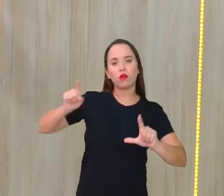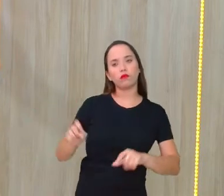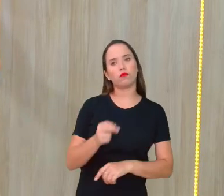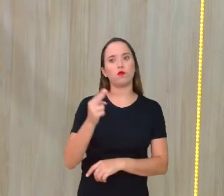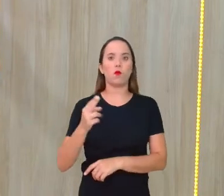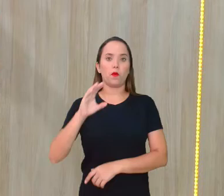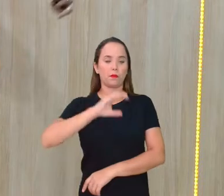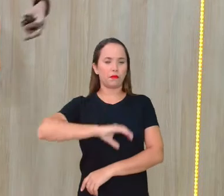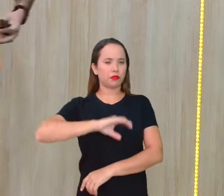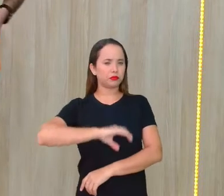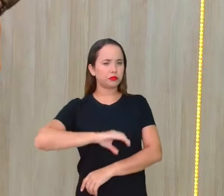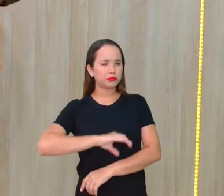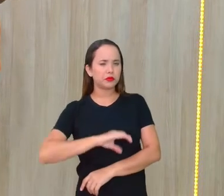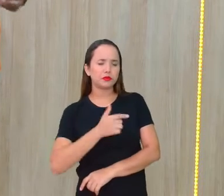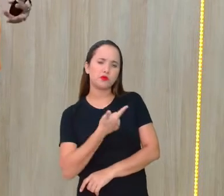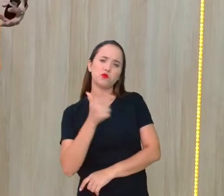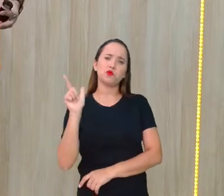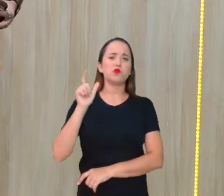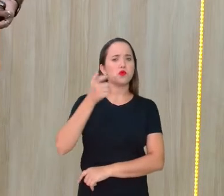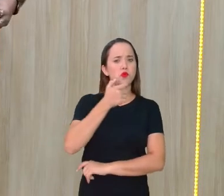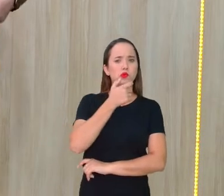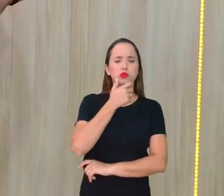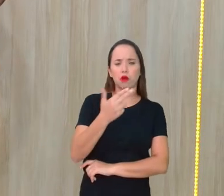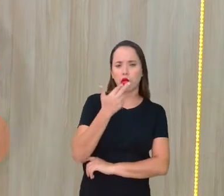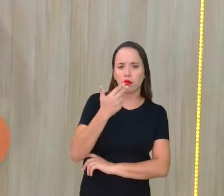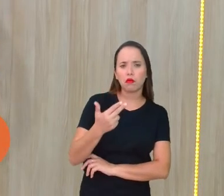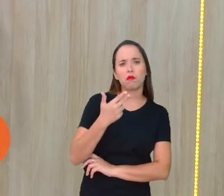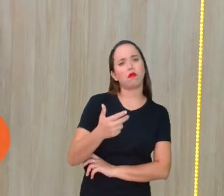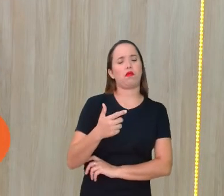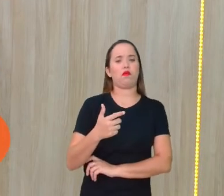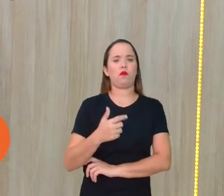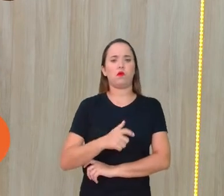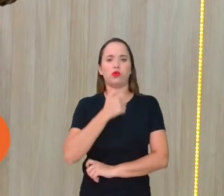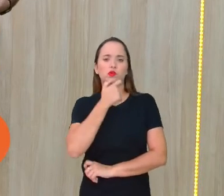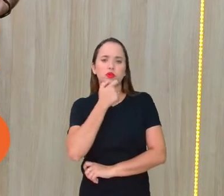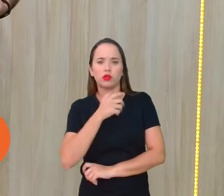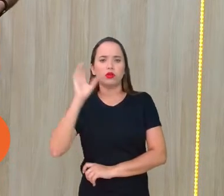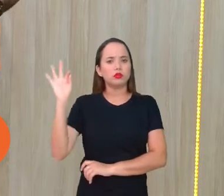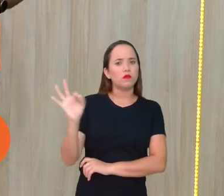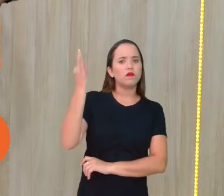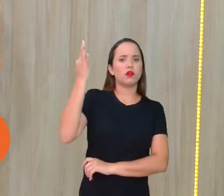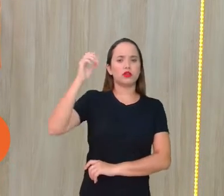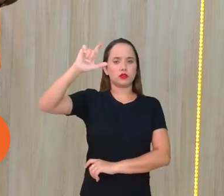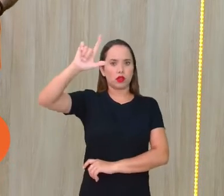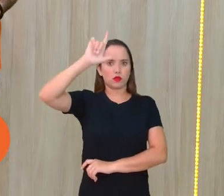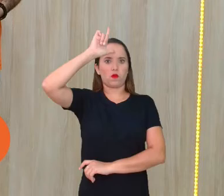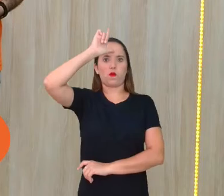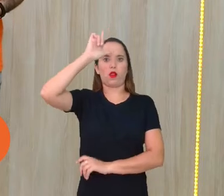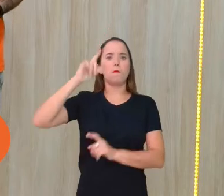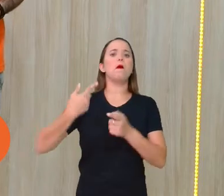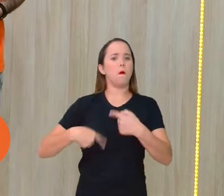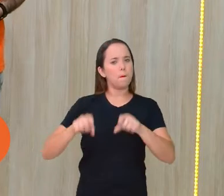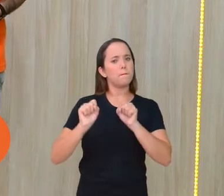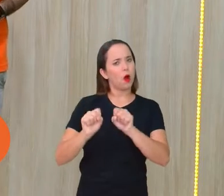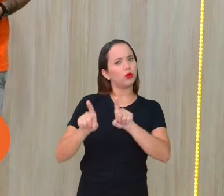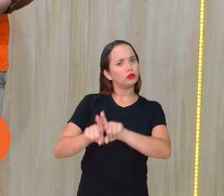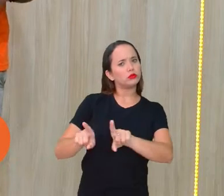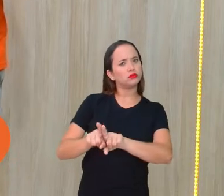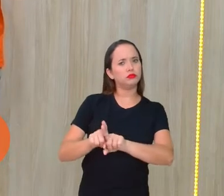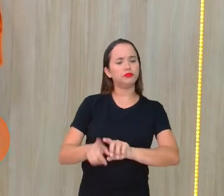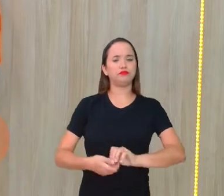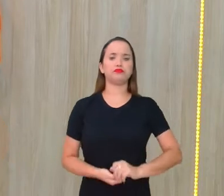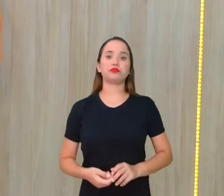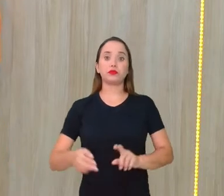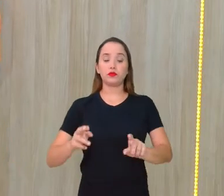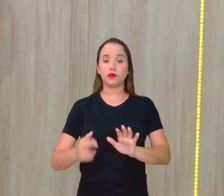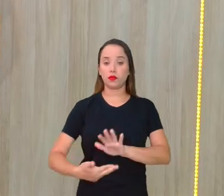escrever até numa outra língua, no inglês, no francês, no alemão. Então, eu posso representar dessa forma. Como eu também posso representar, como a gente